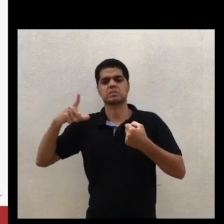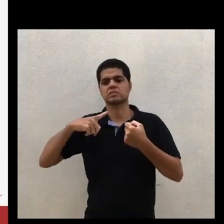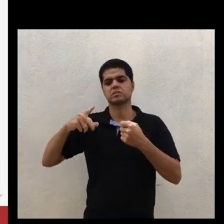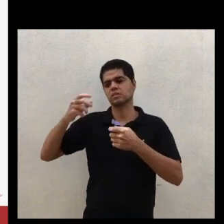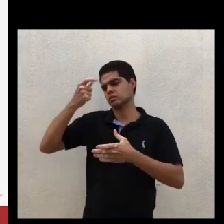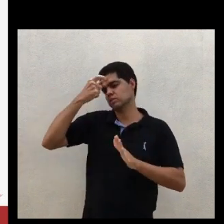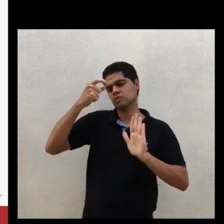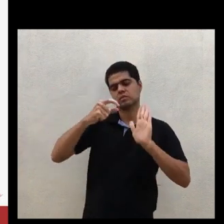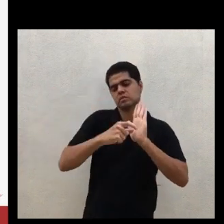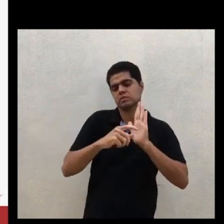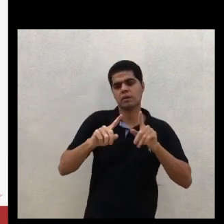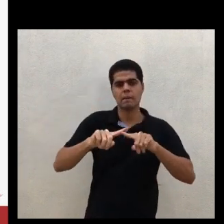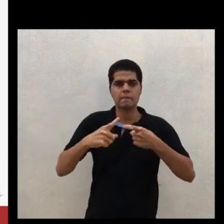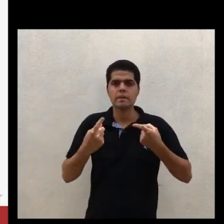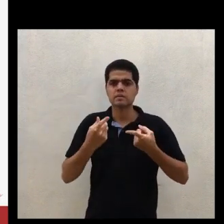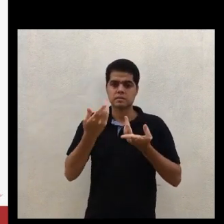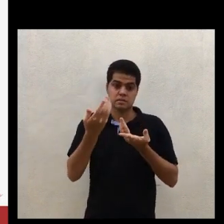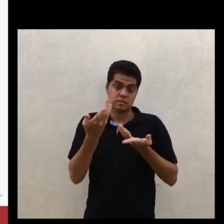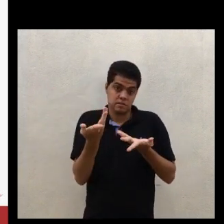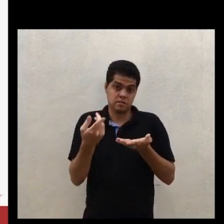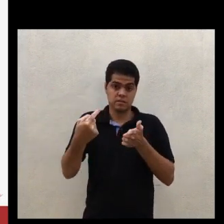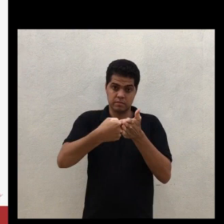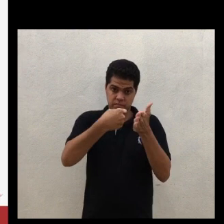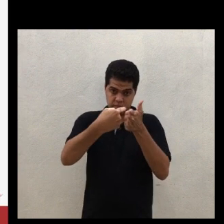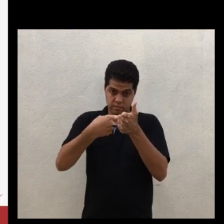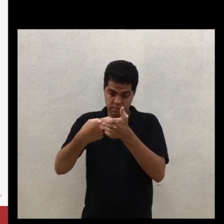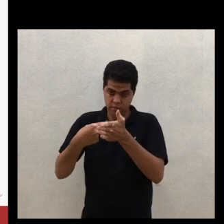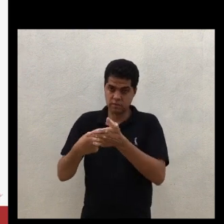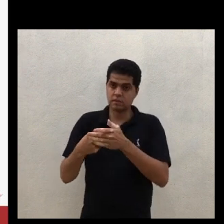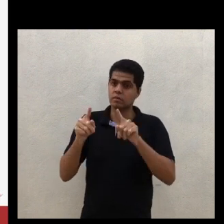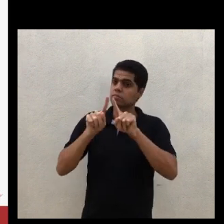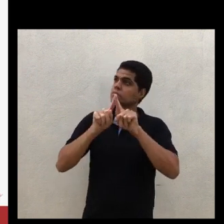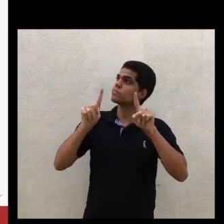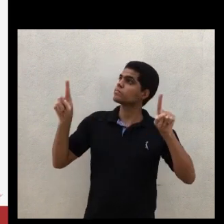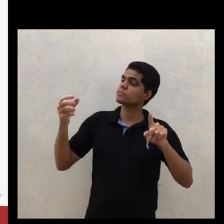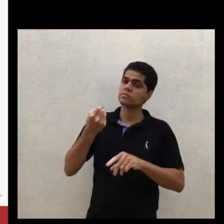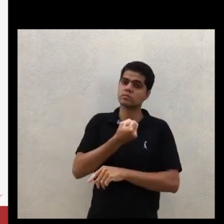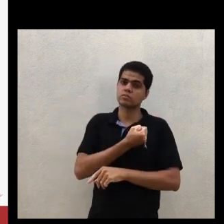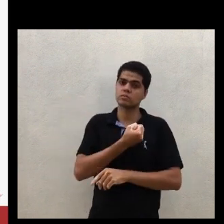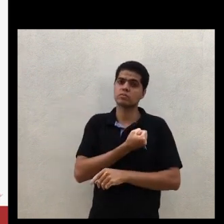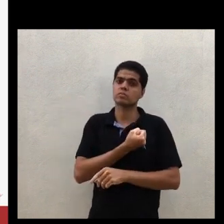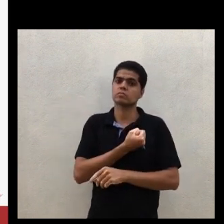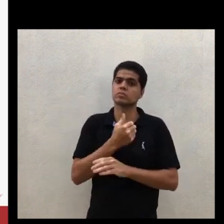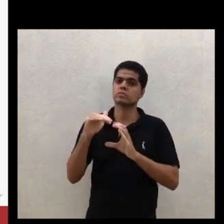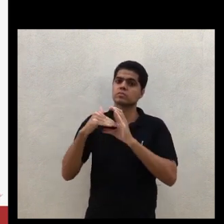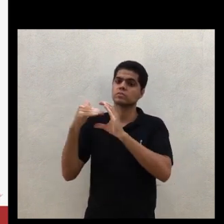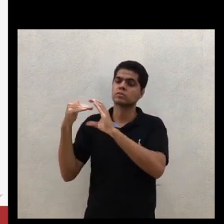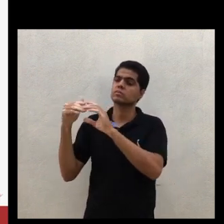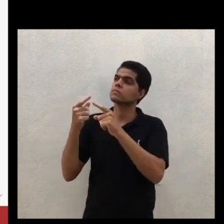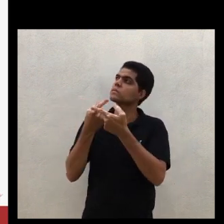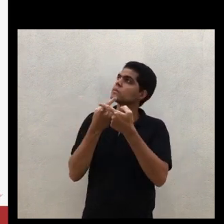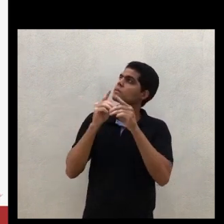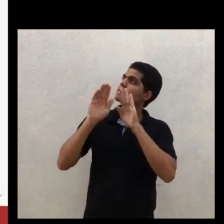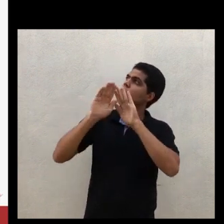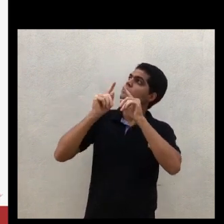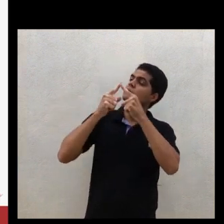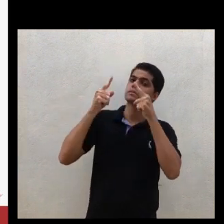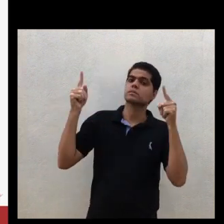de inteligência artificial, mas se precisar de alguma informação comigo, meu contato está aqui, ó, o professor Rony, Departamento de